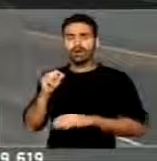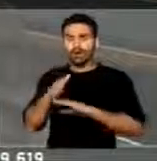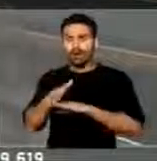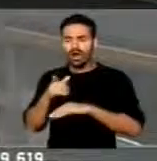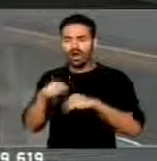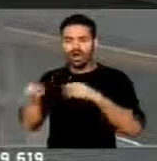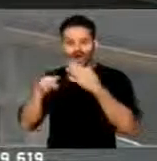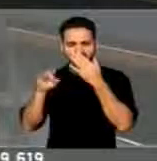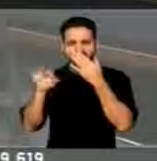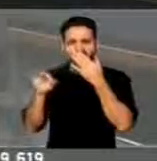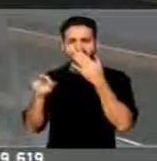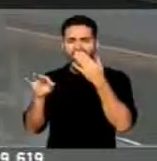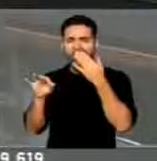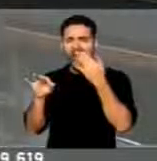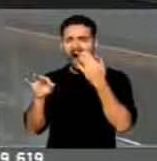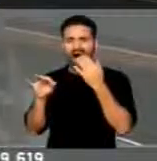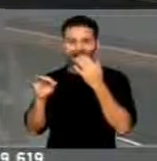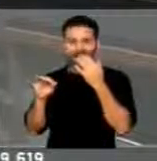que eles publicaram ali.